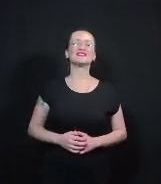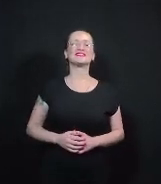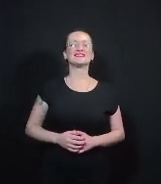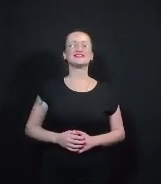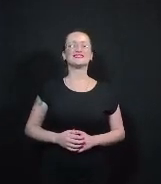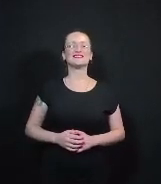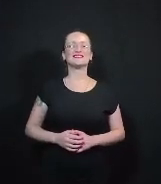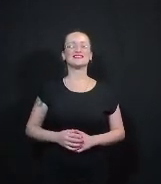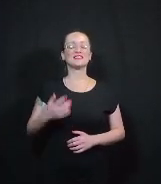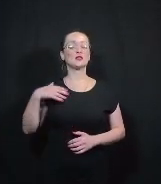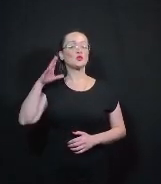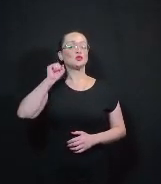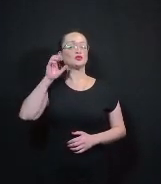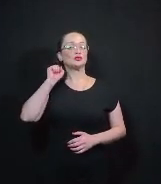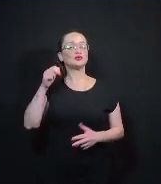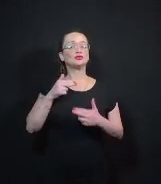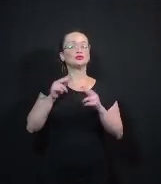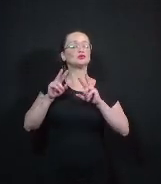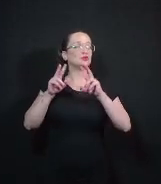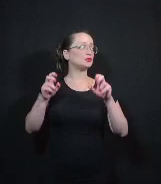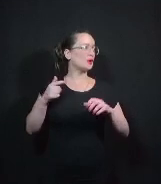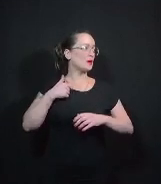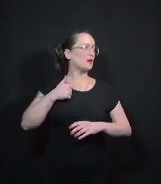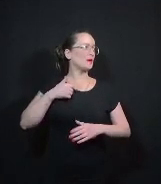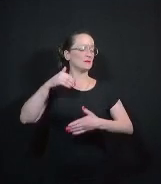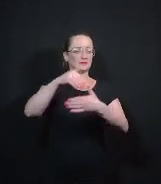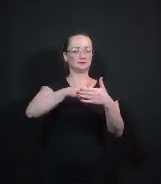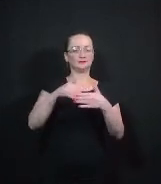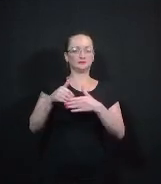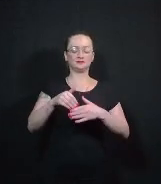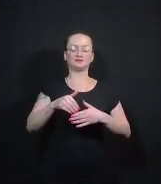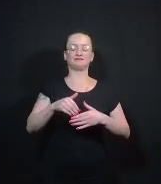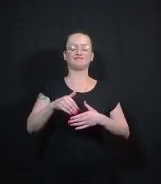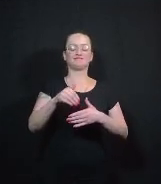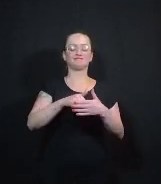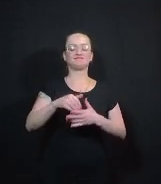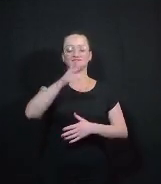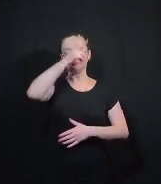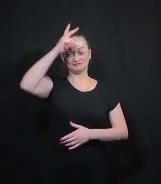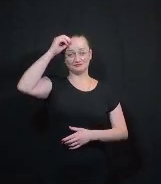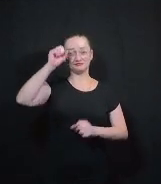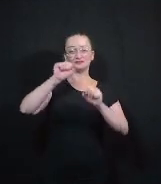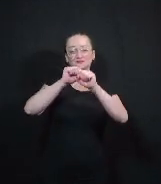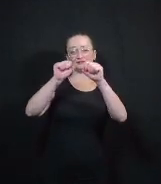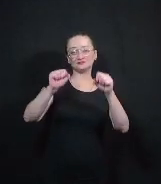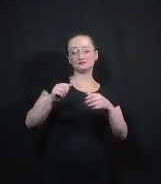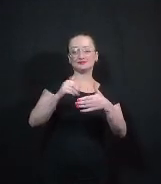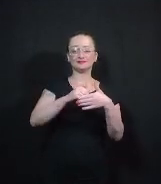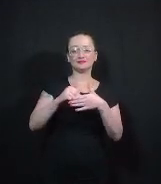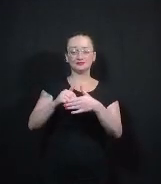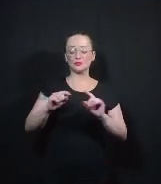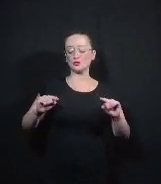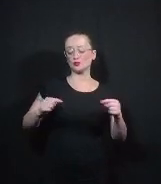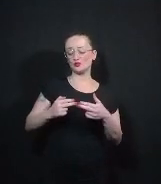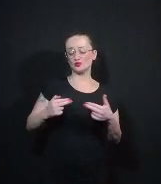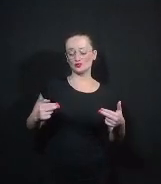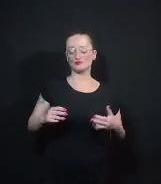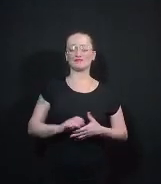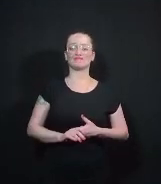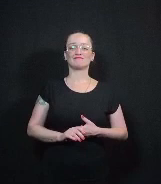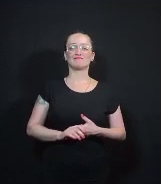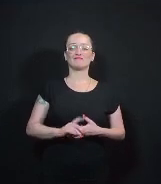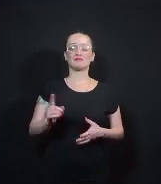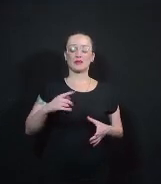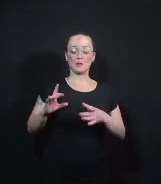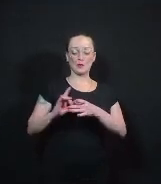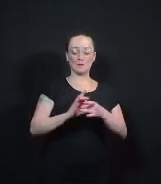de ter ouvido bastante sobre a eleição municipal, sobre o sistema eleitoral, sobre alguns desafios colocados pelo contexto,